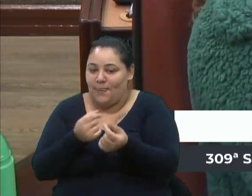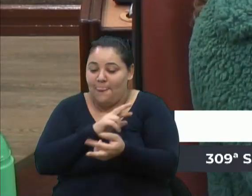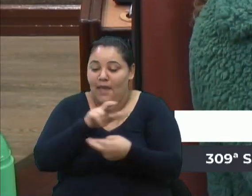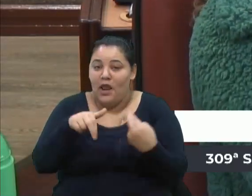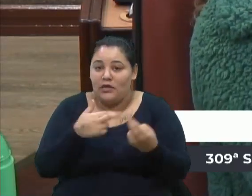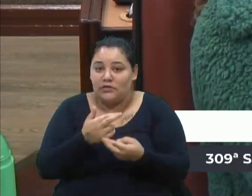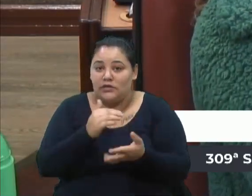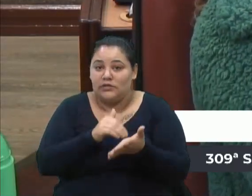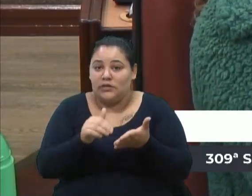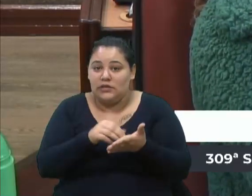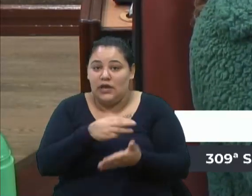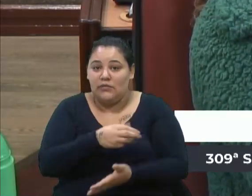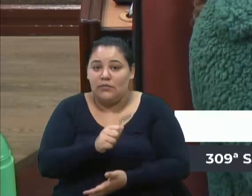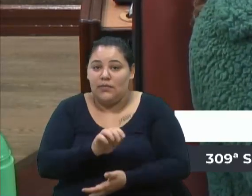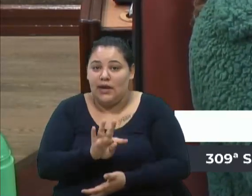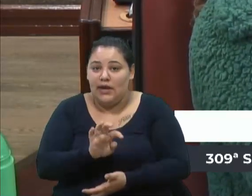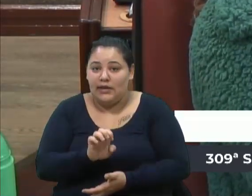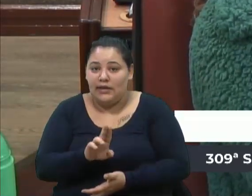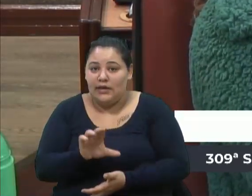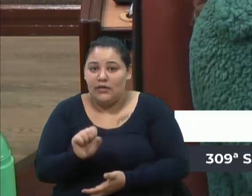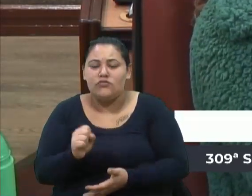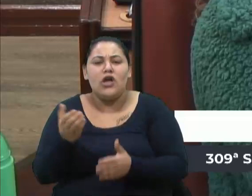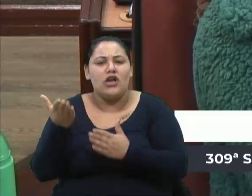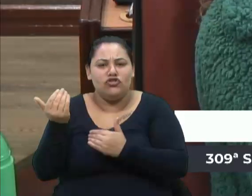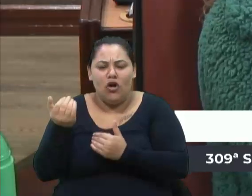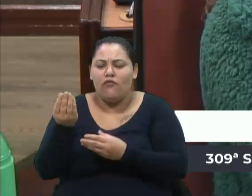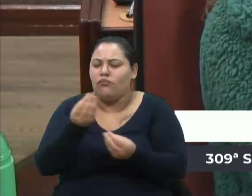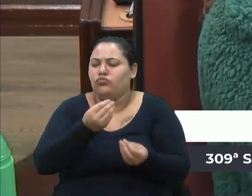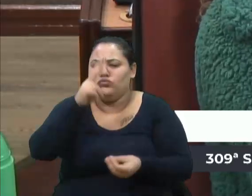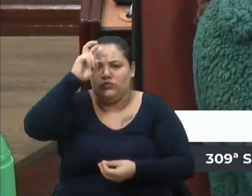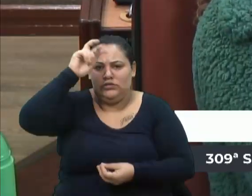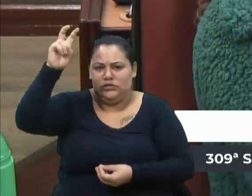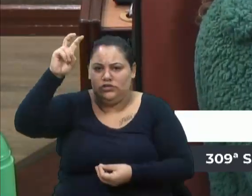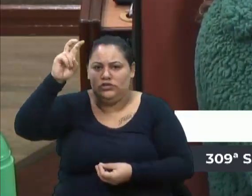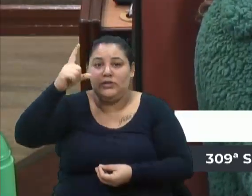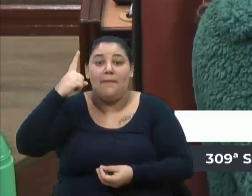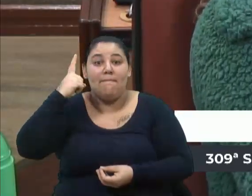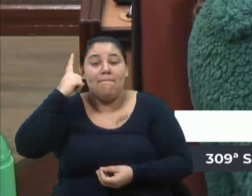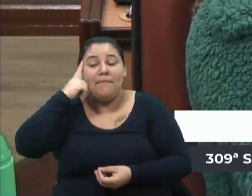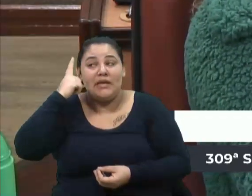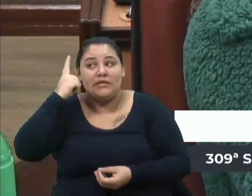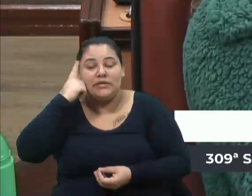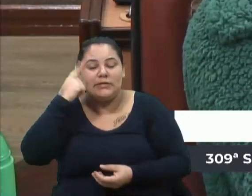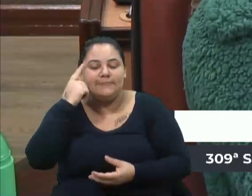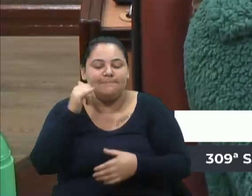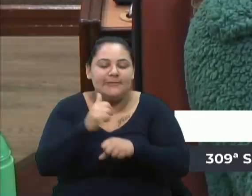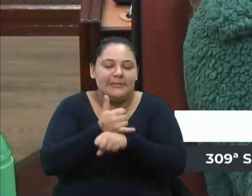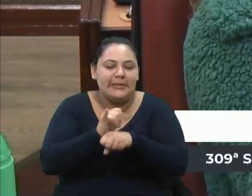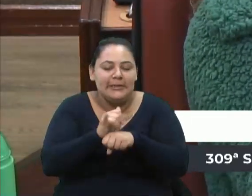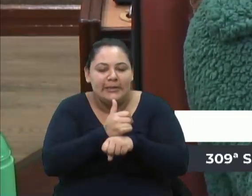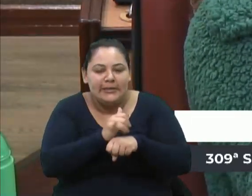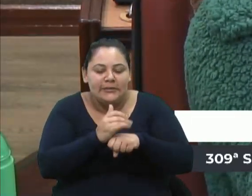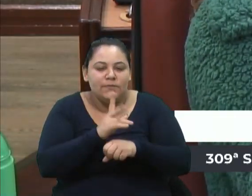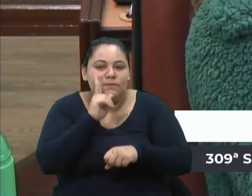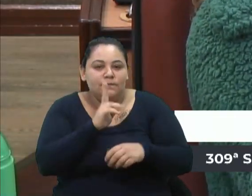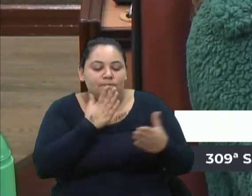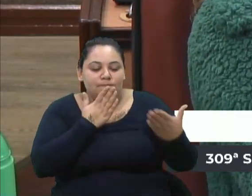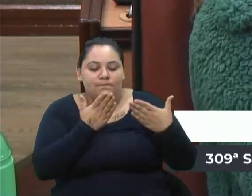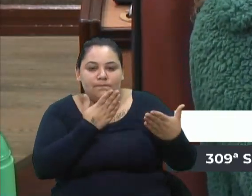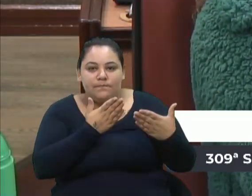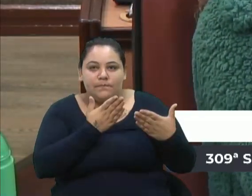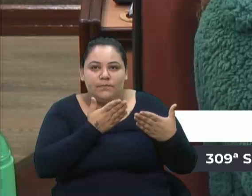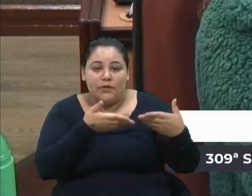ao secretário Mateus eu tenho certeza que ele é jovem ele é inteligente ele está pensando em alternativas visto que a situação